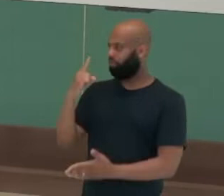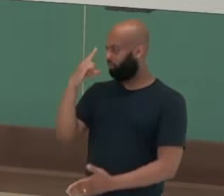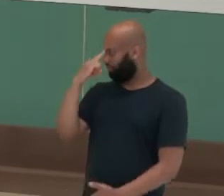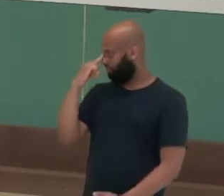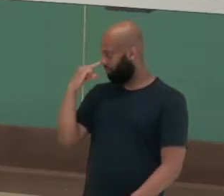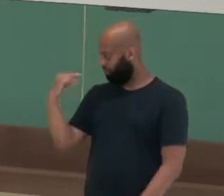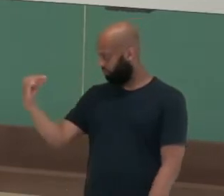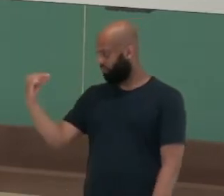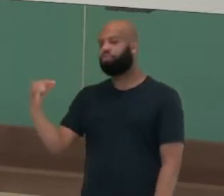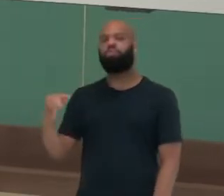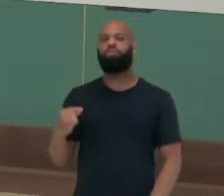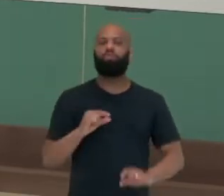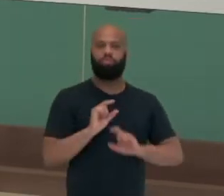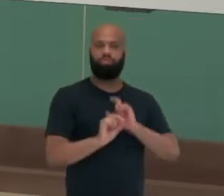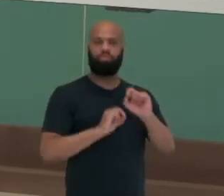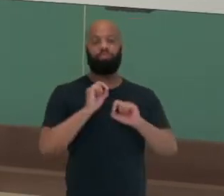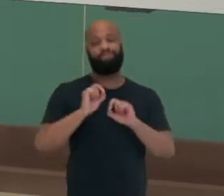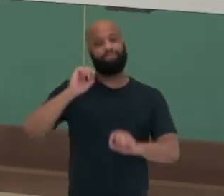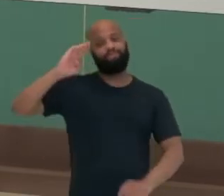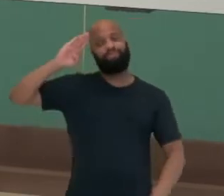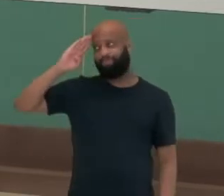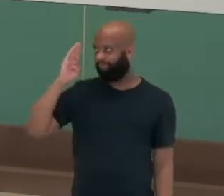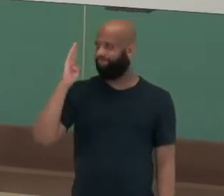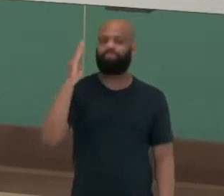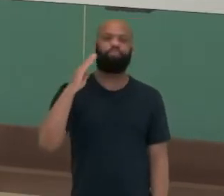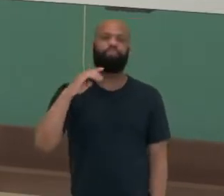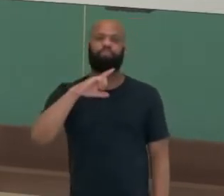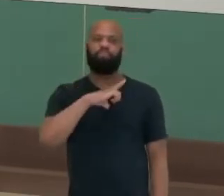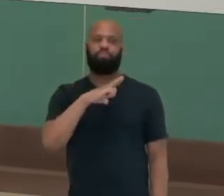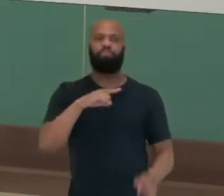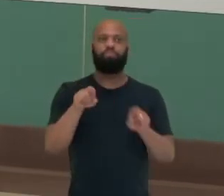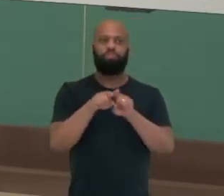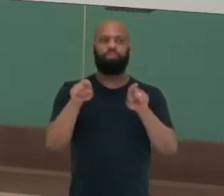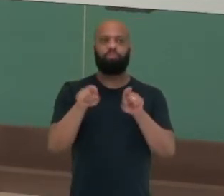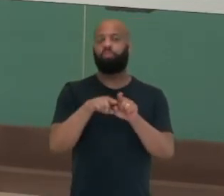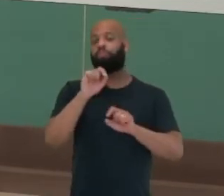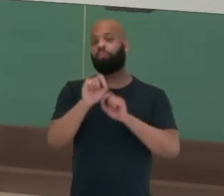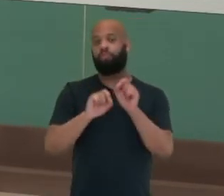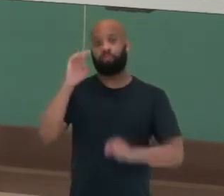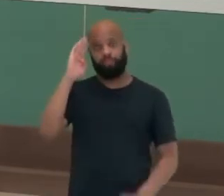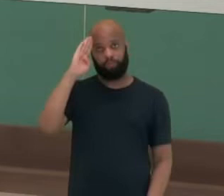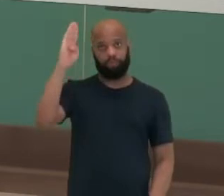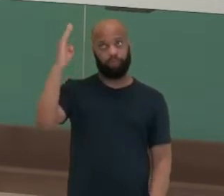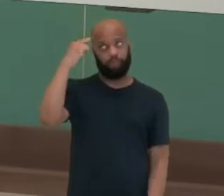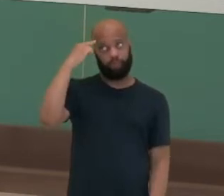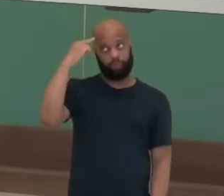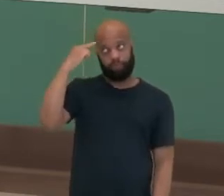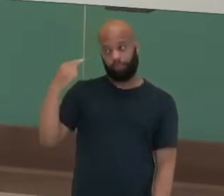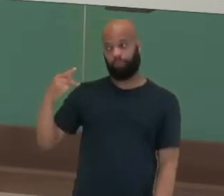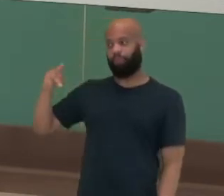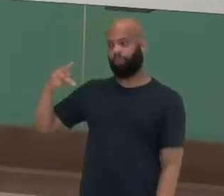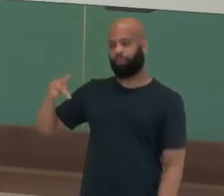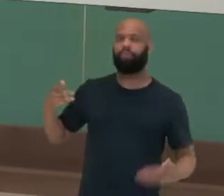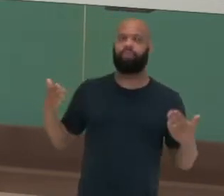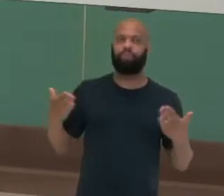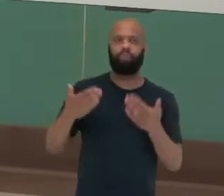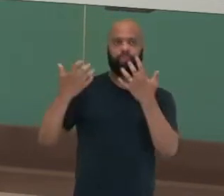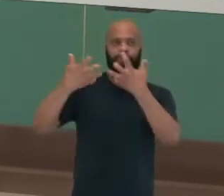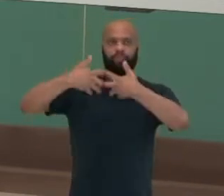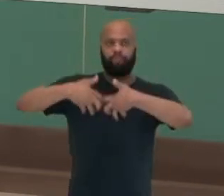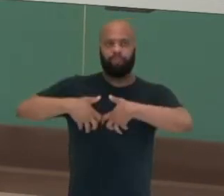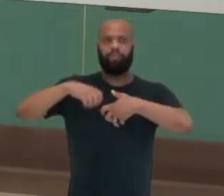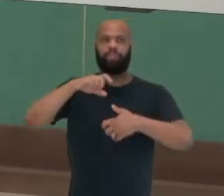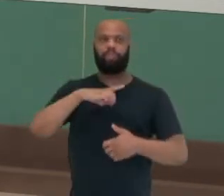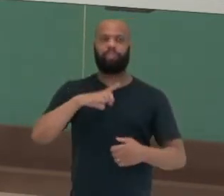é considerado um dos principais e as suas principais ideias. Vamos refletir sobre